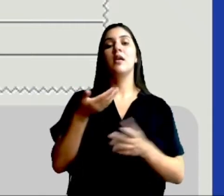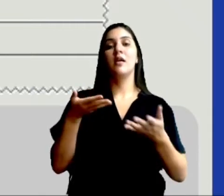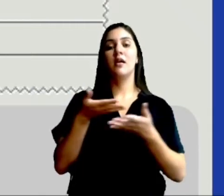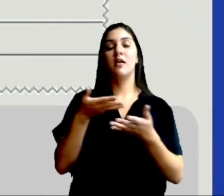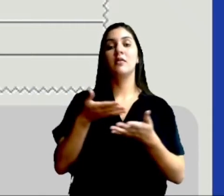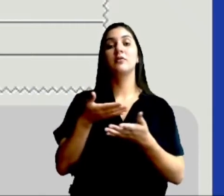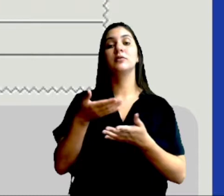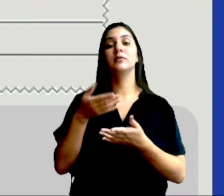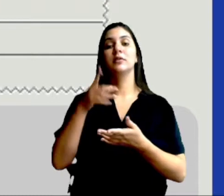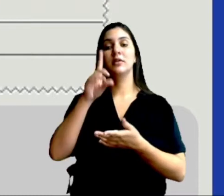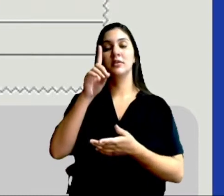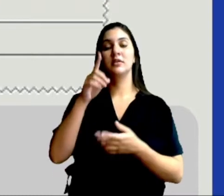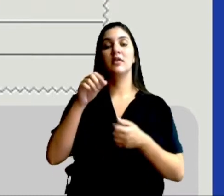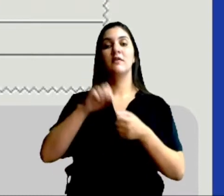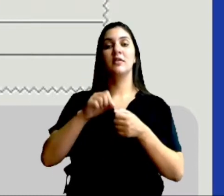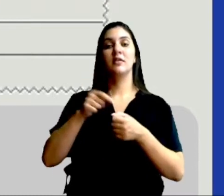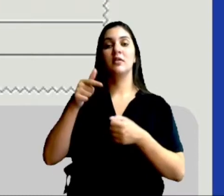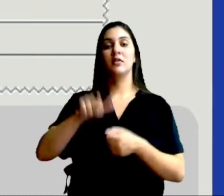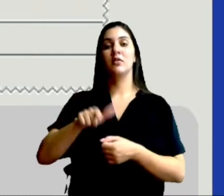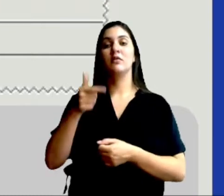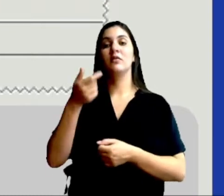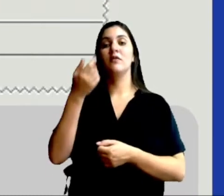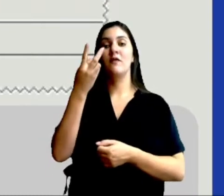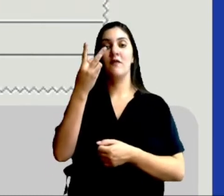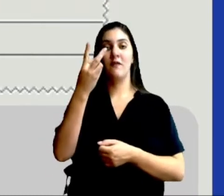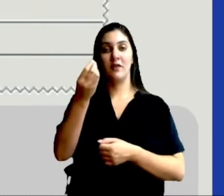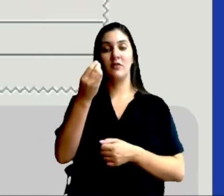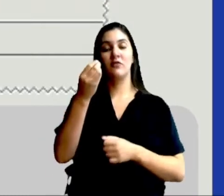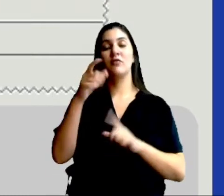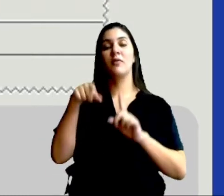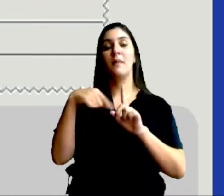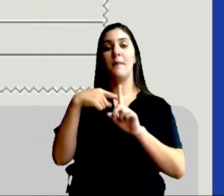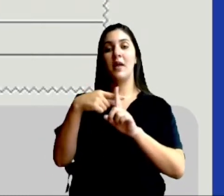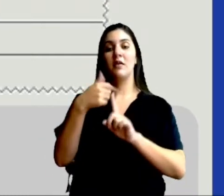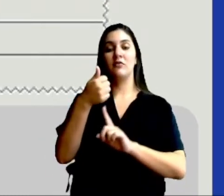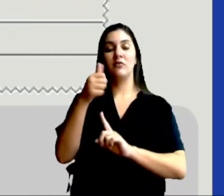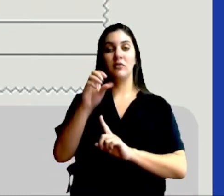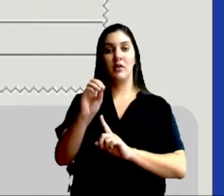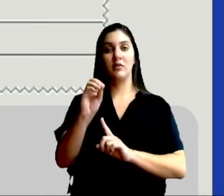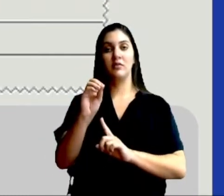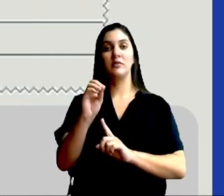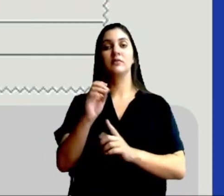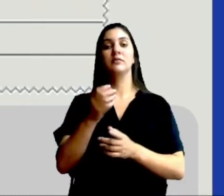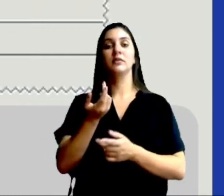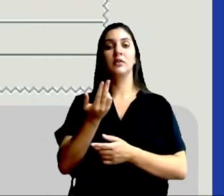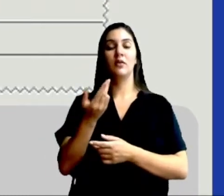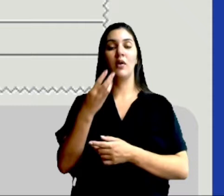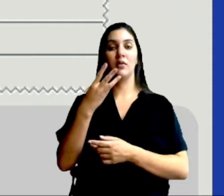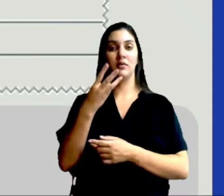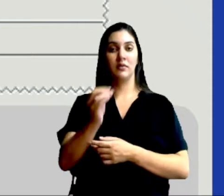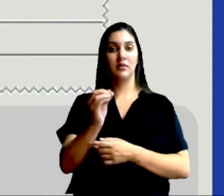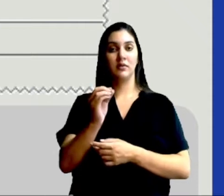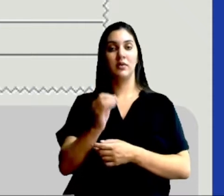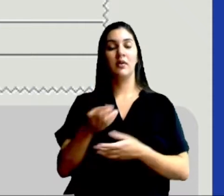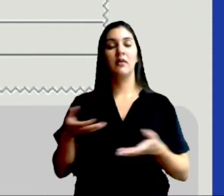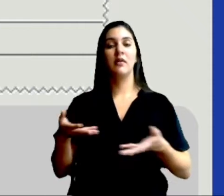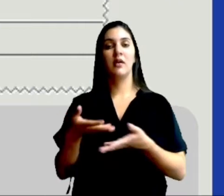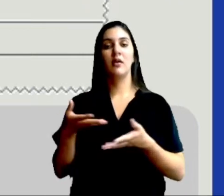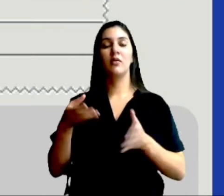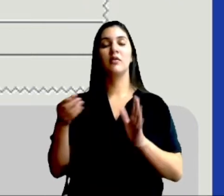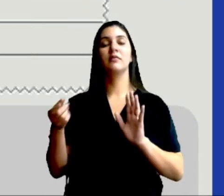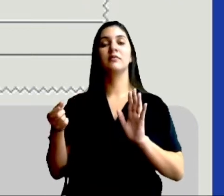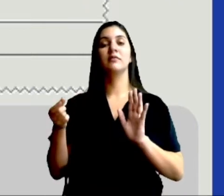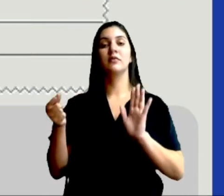unidades. Na dezena eu vou fazer a mesma coisa, 2 dezenas 20, uma dezena 10. 20 mais 10, 30. E aí eu